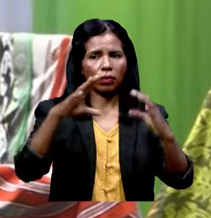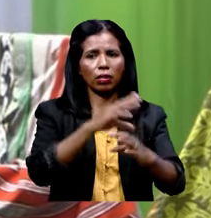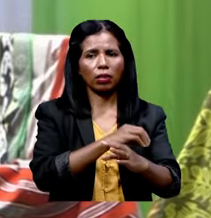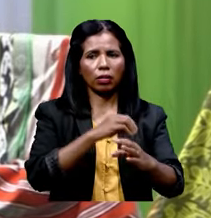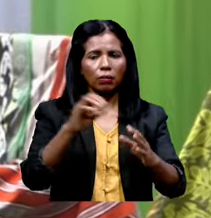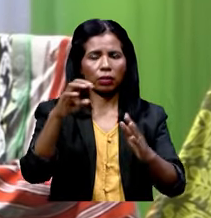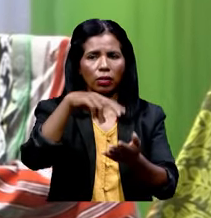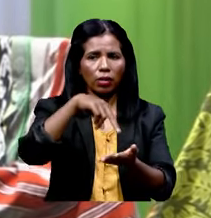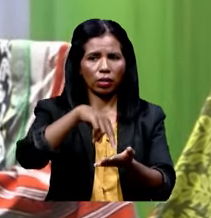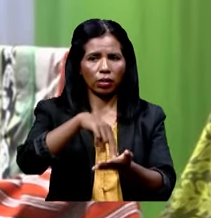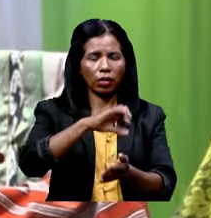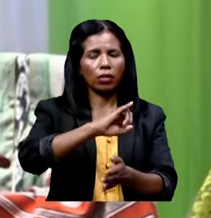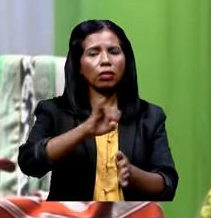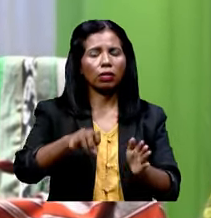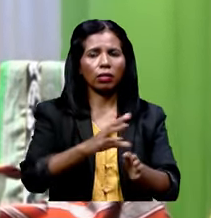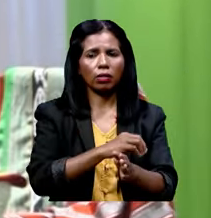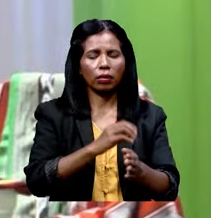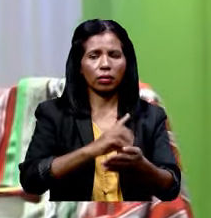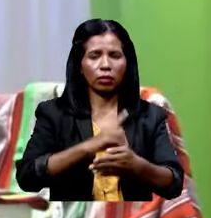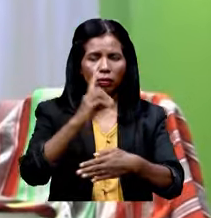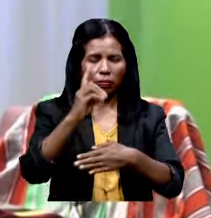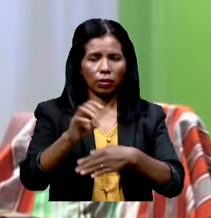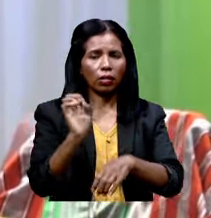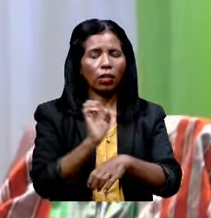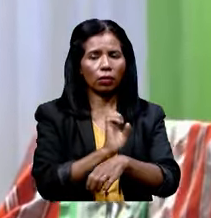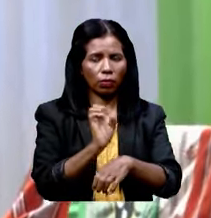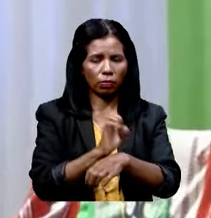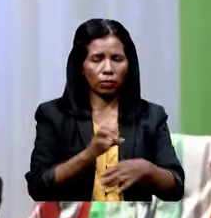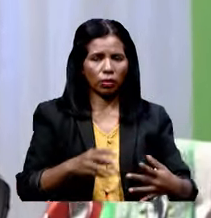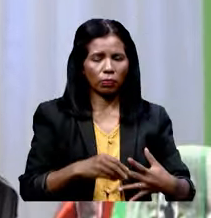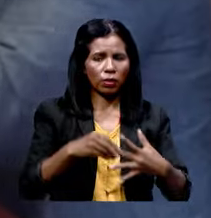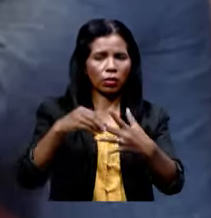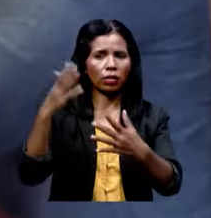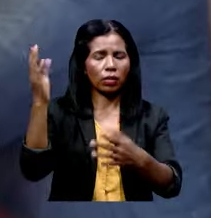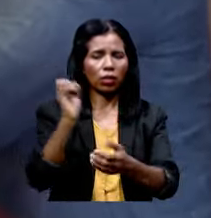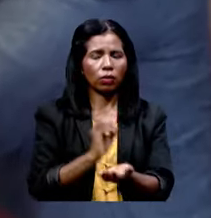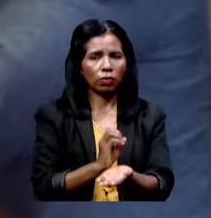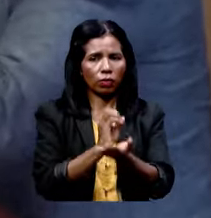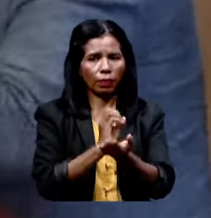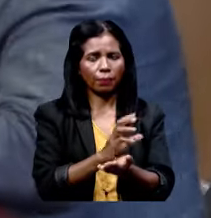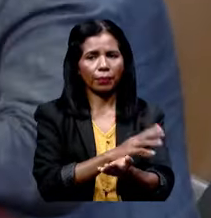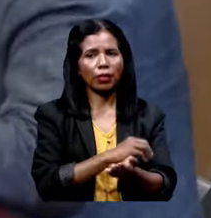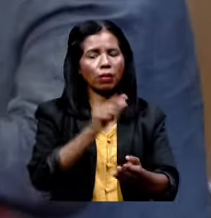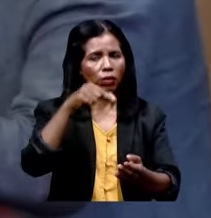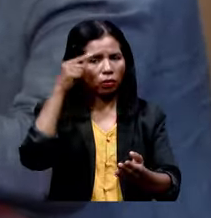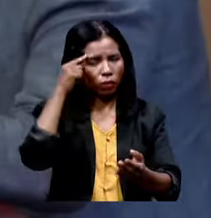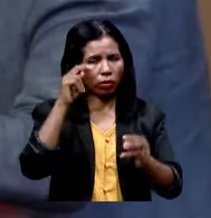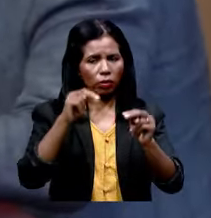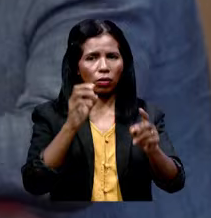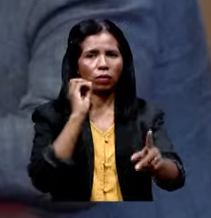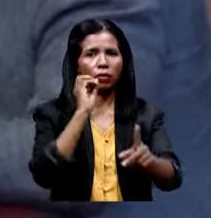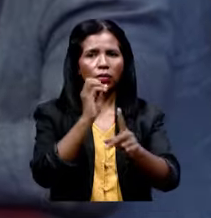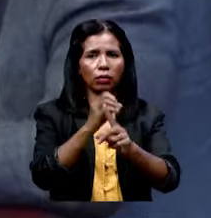para estabelecimento zona de desenvolvimento econômica especial, Ida e Hawaikusi Ambeno. Alteração resolução governo, o